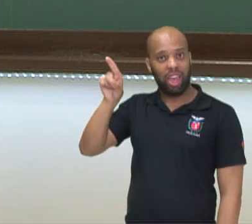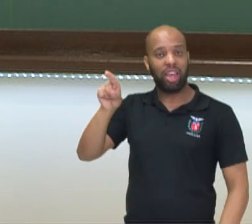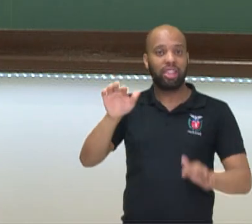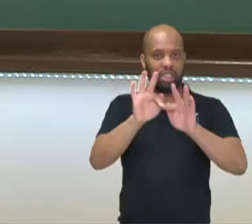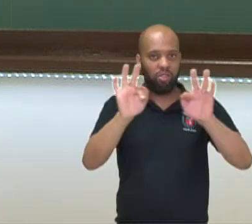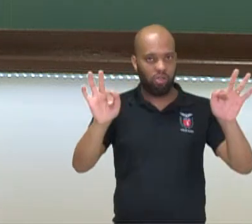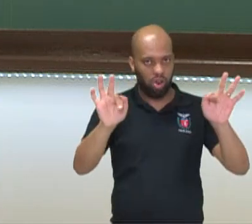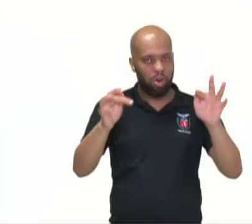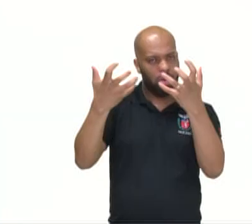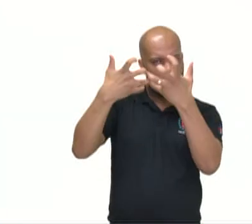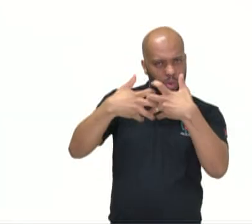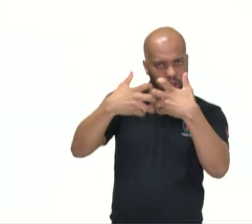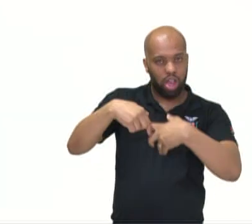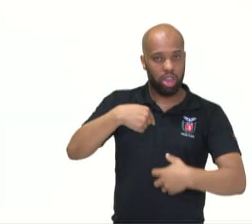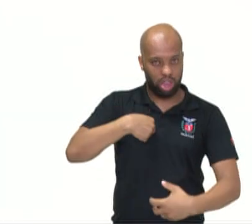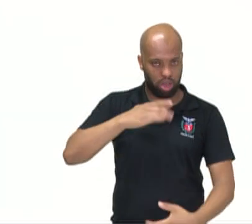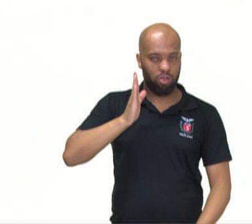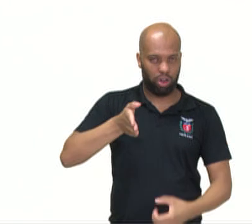já volta com a resposta.